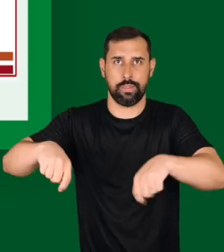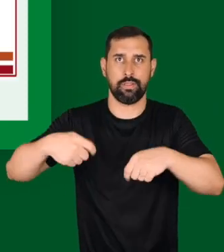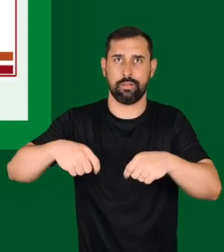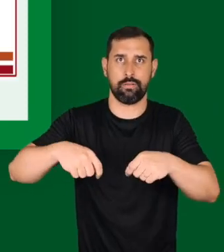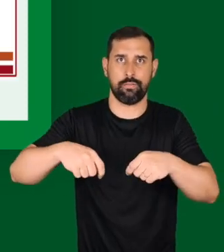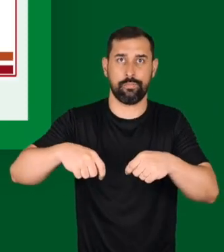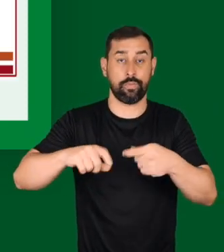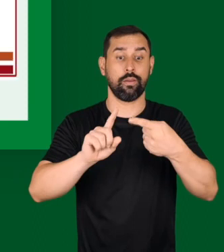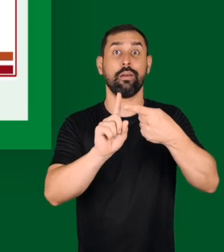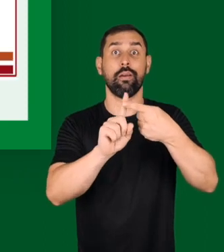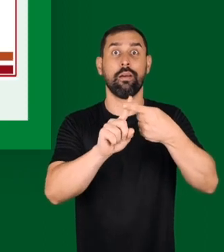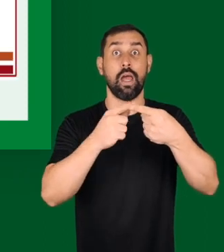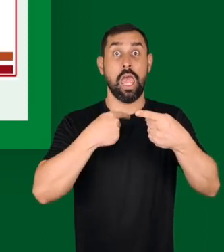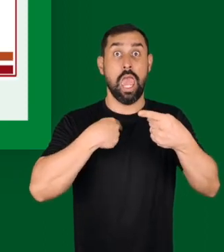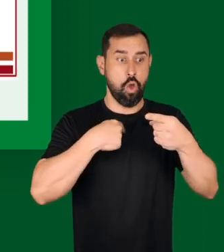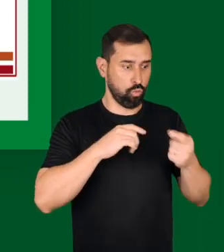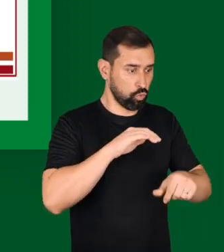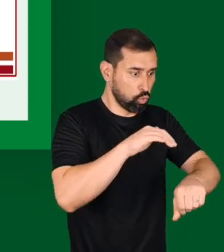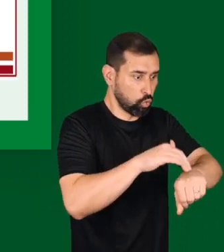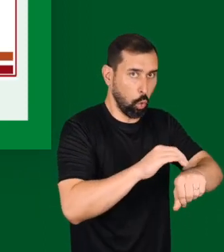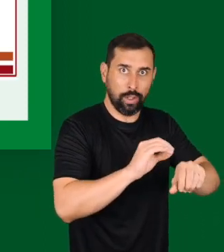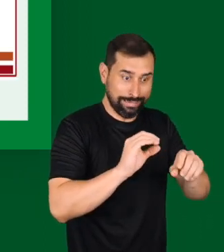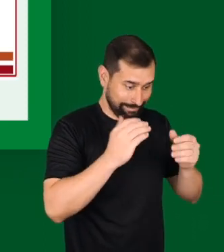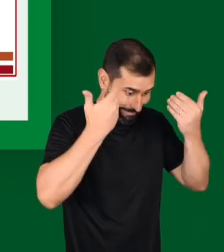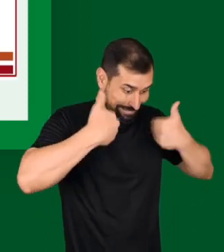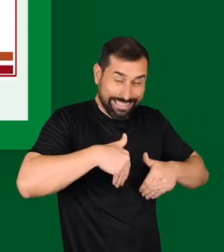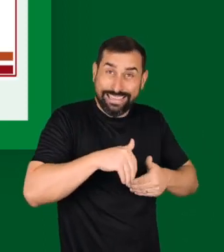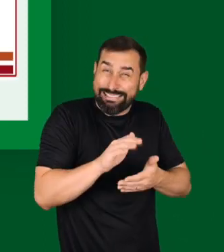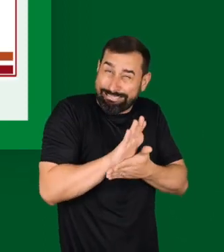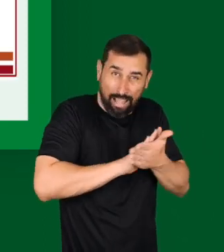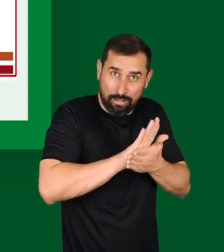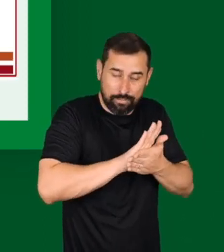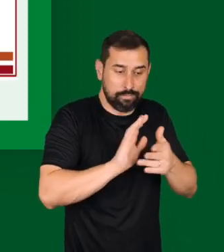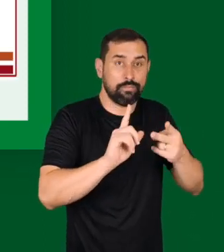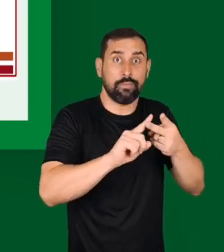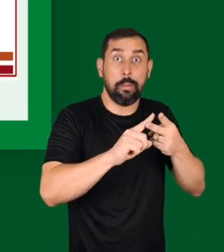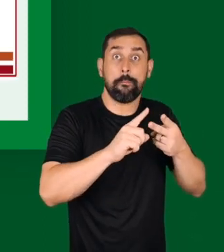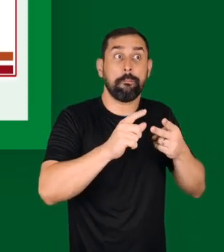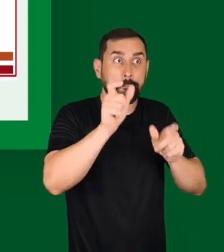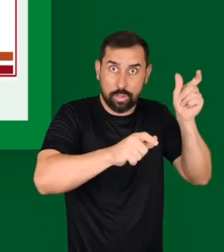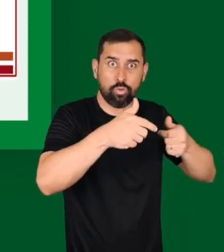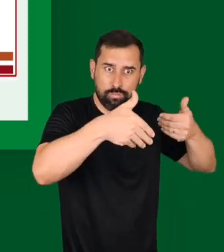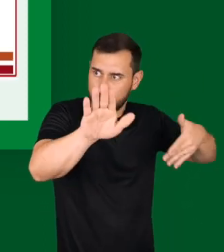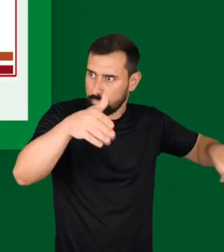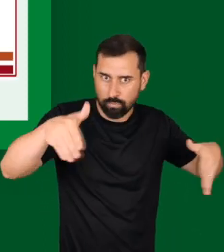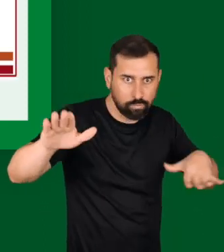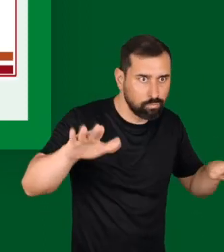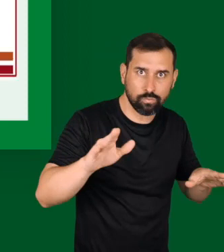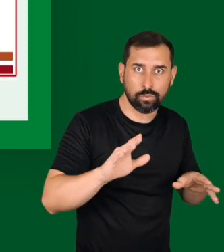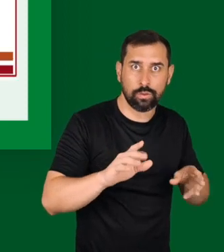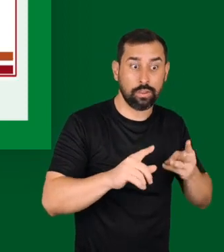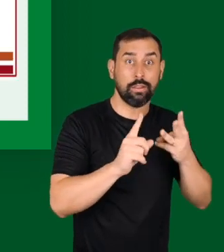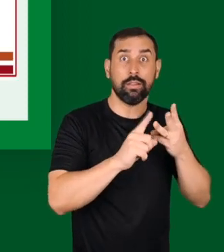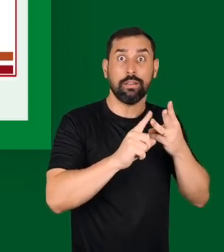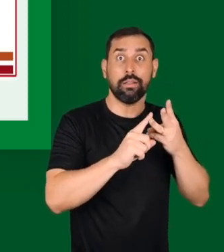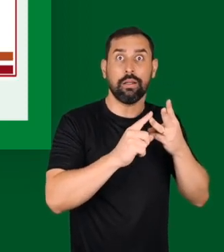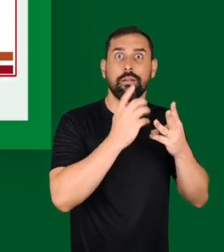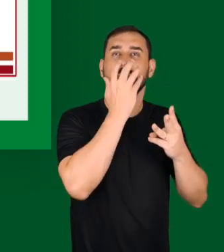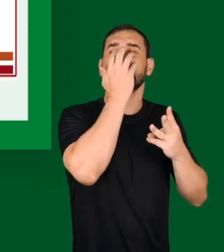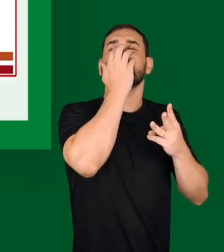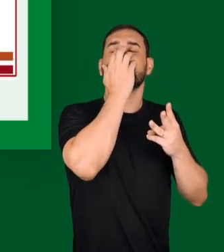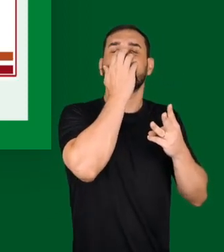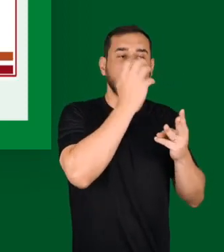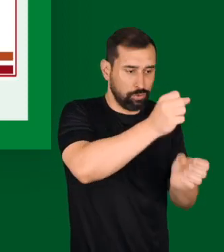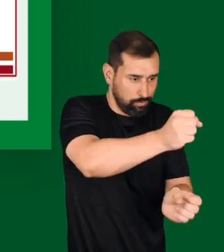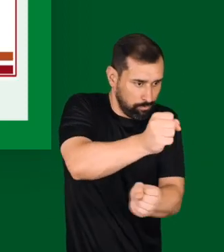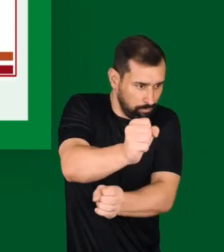paciente, você vai tirar o oxigênio da cena. Então, 1, eu estou fora. 2, vocês estão fora e o oxigênio está fora. 3, eu vou dar o choque.